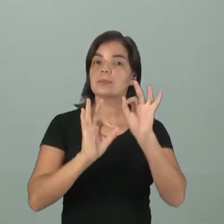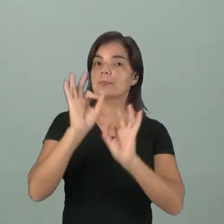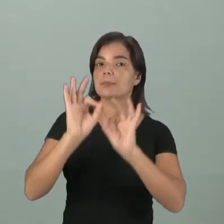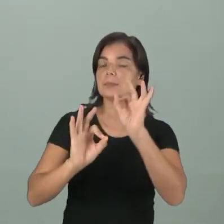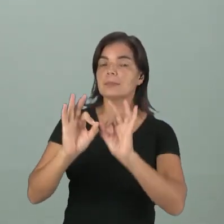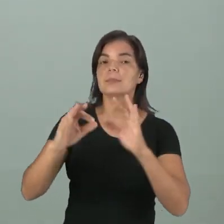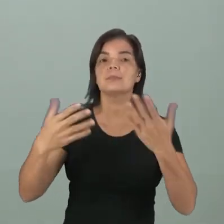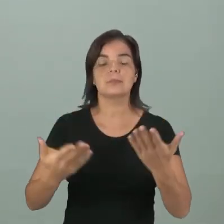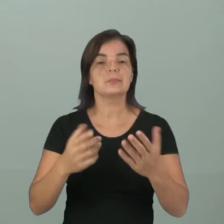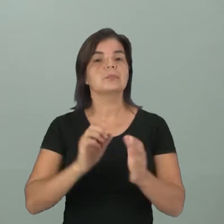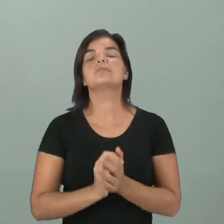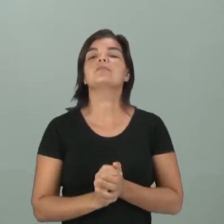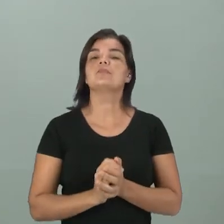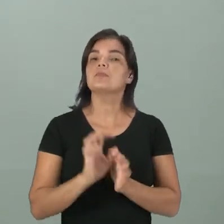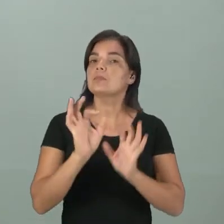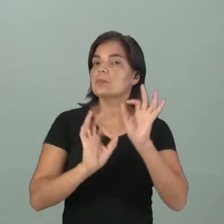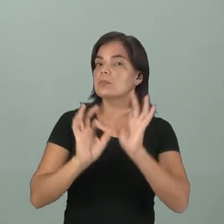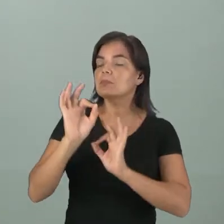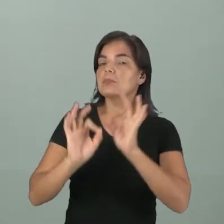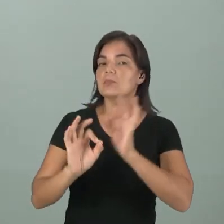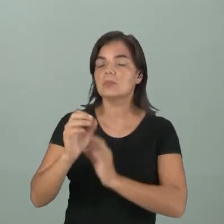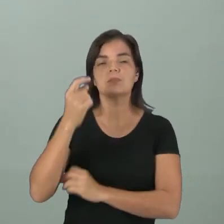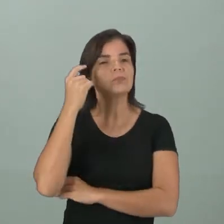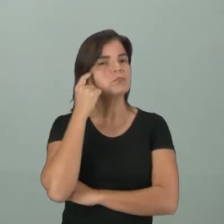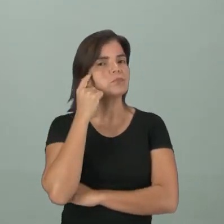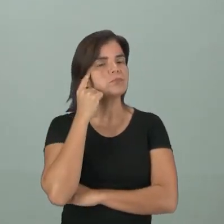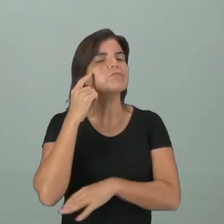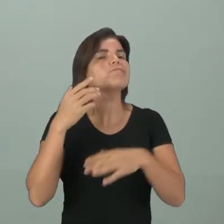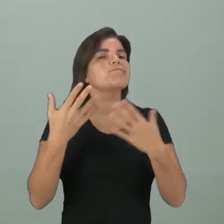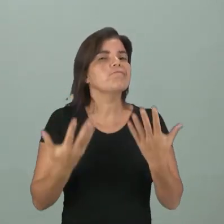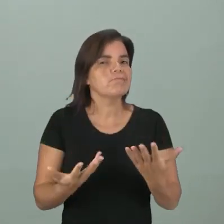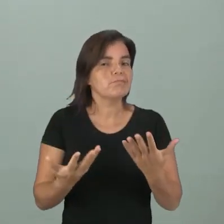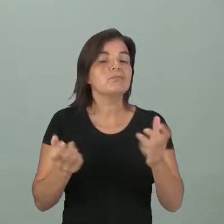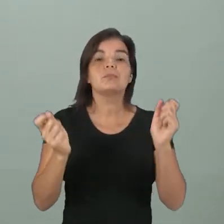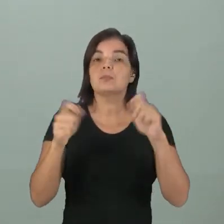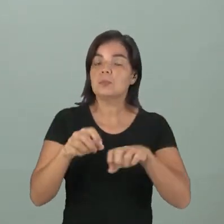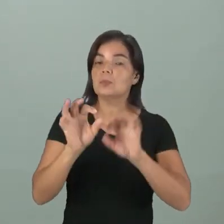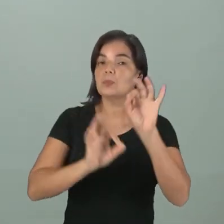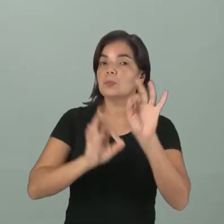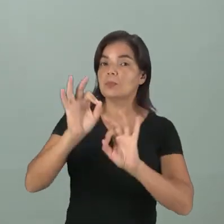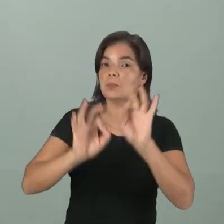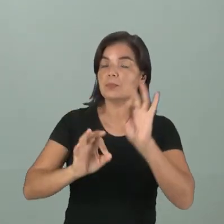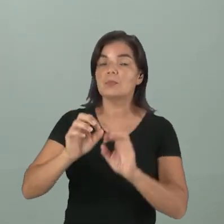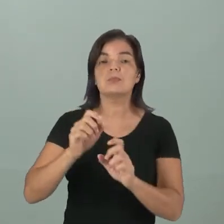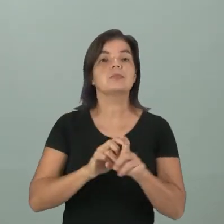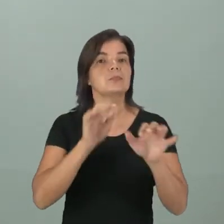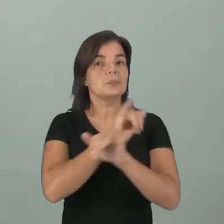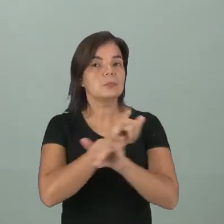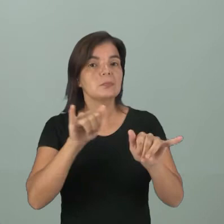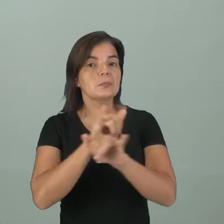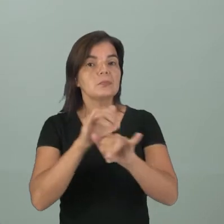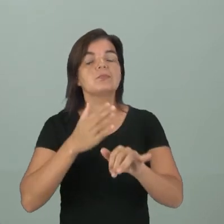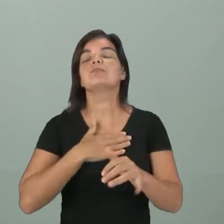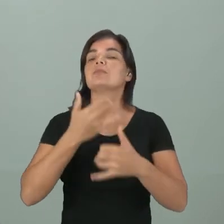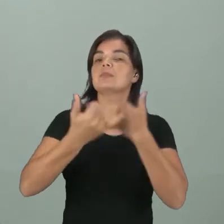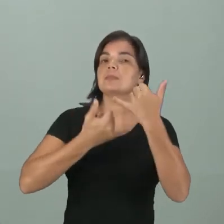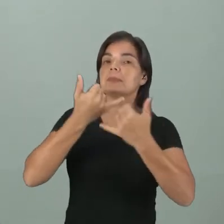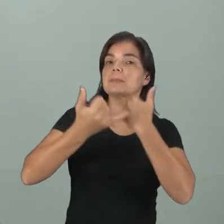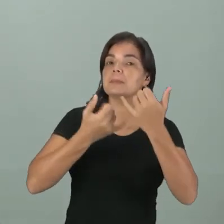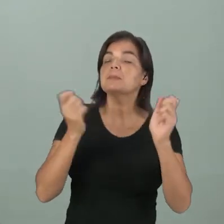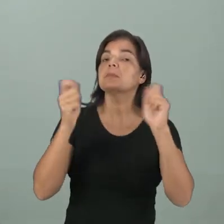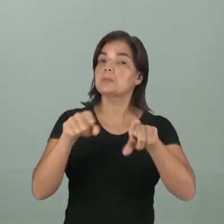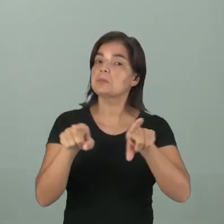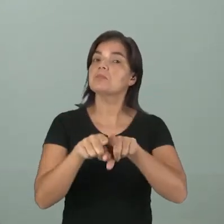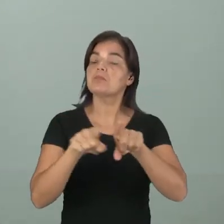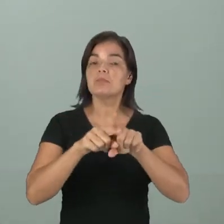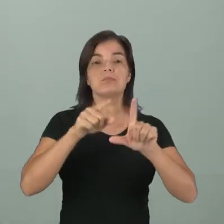organizar. Após feita essa organização, ele pensou, de que forma eu poderia organizar os dados dos meus brinquedos? Eu